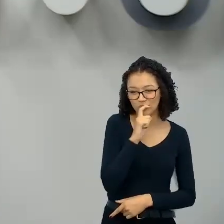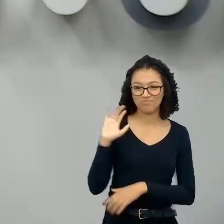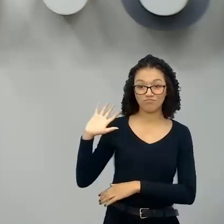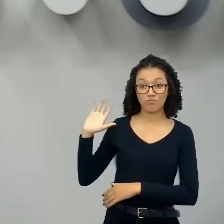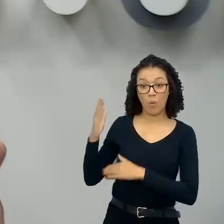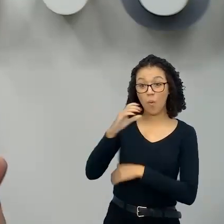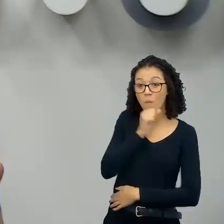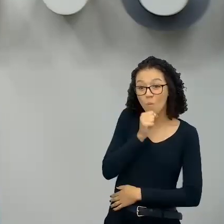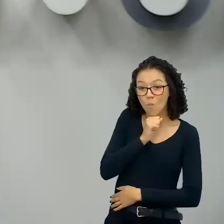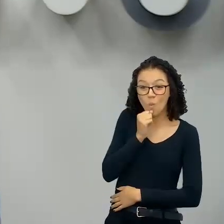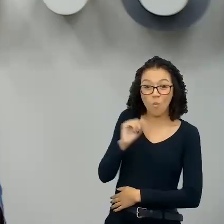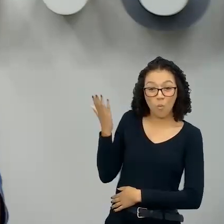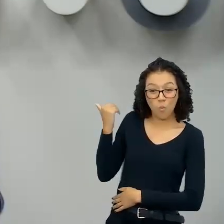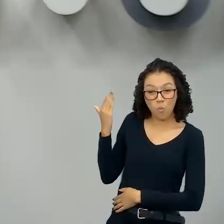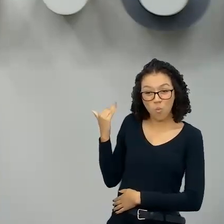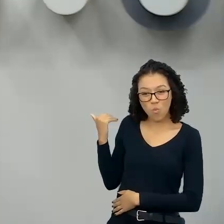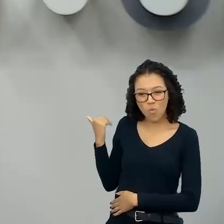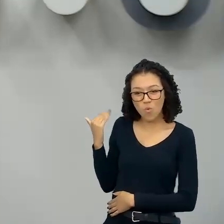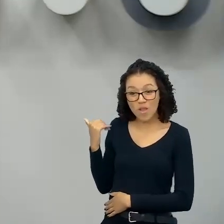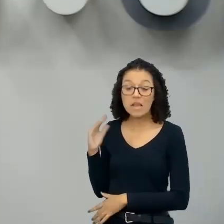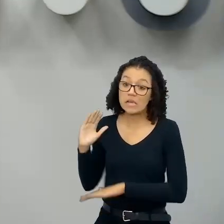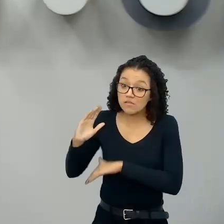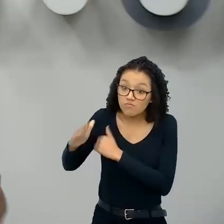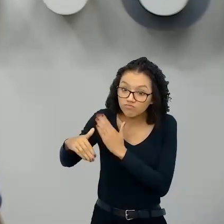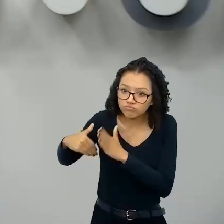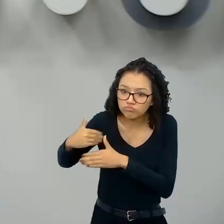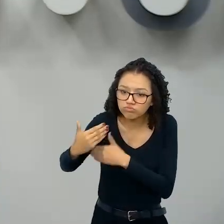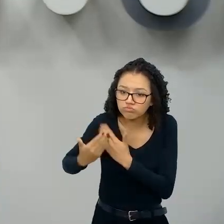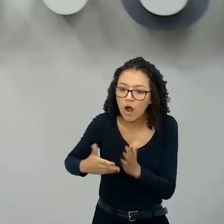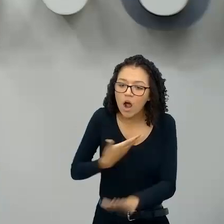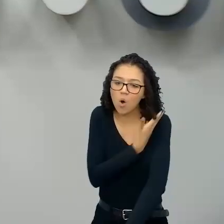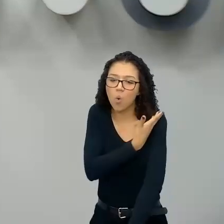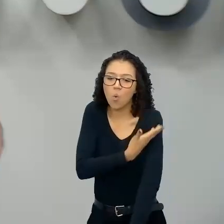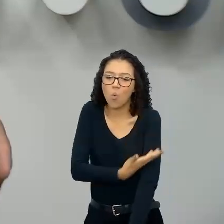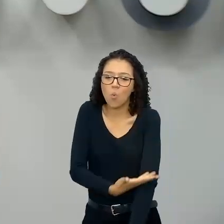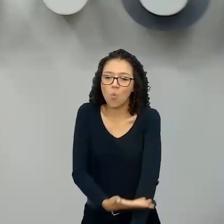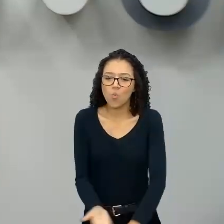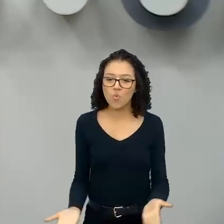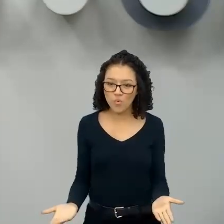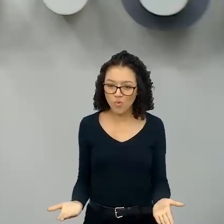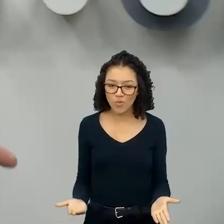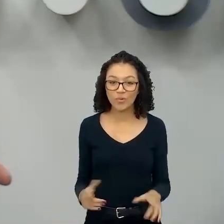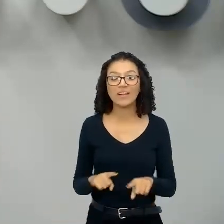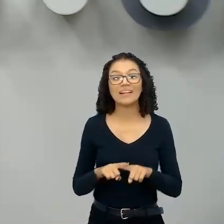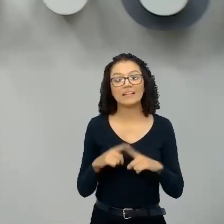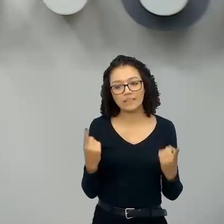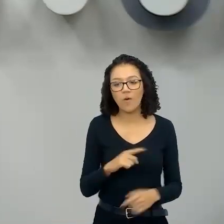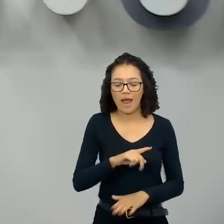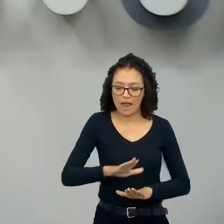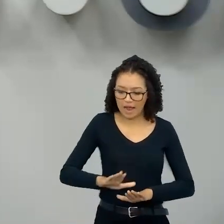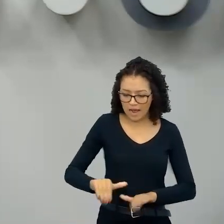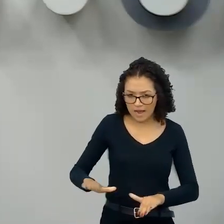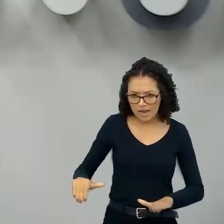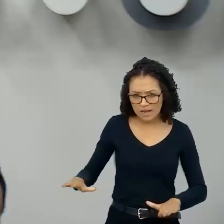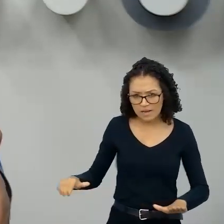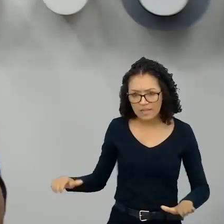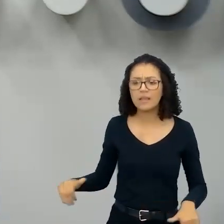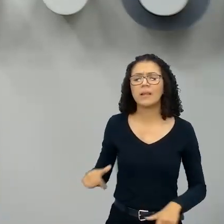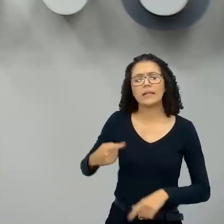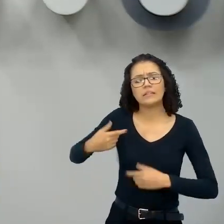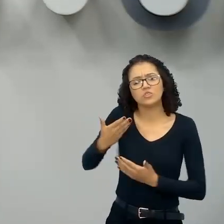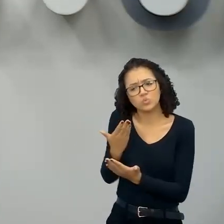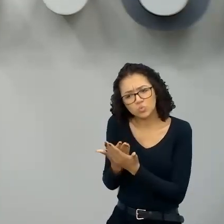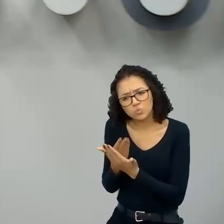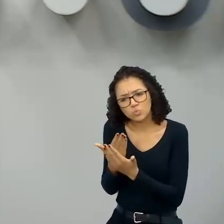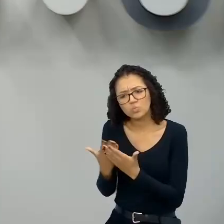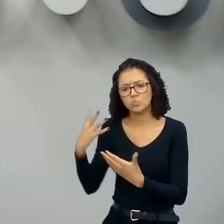trazemos cotidianamente, né? De que a criança precisa, sim, trabalhar, e muito pelo contrário, a criança precisa estudar, precisa estar dentro